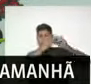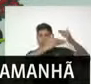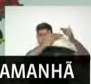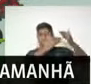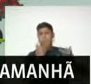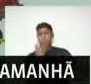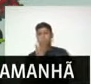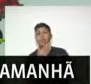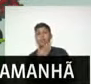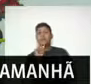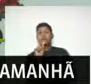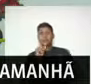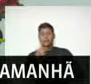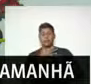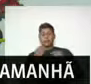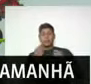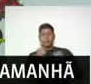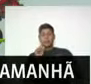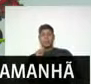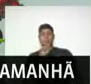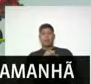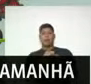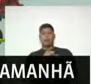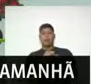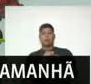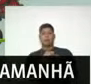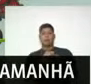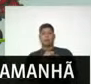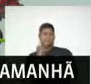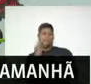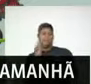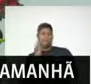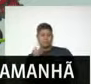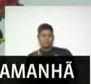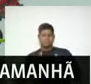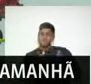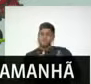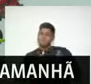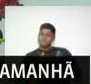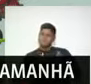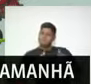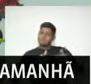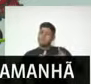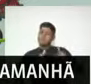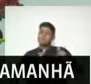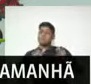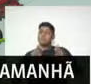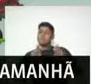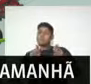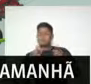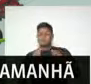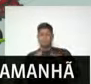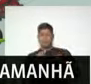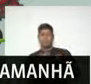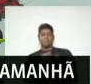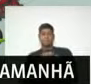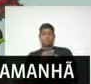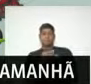pedido a cidade se pisar no frio e se esforçar ainda mais para apertar o